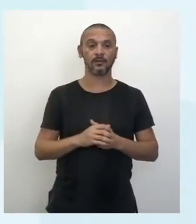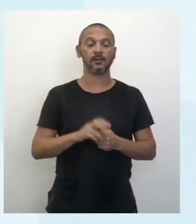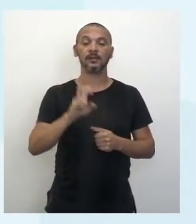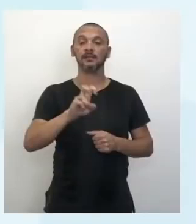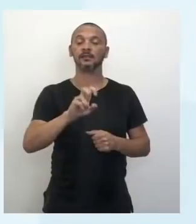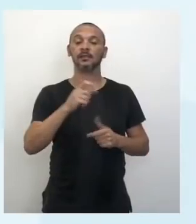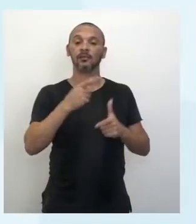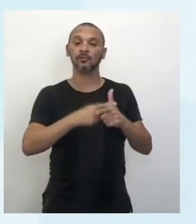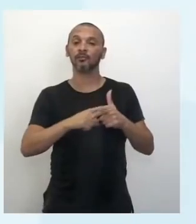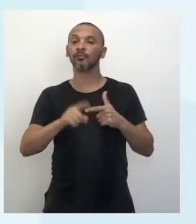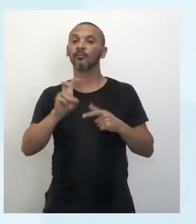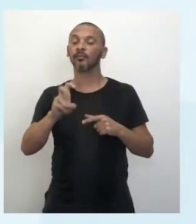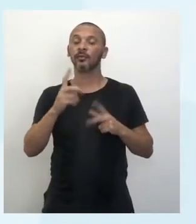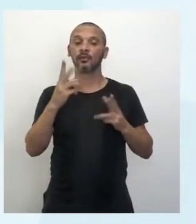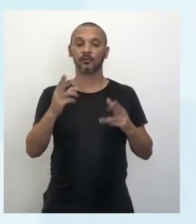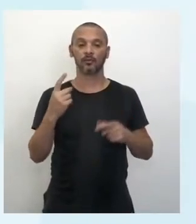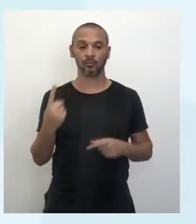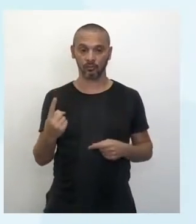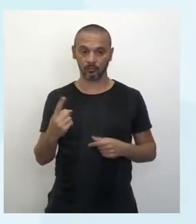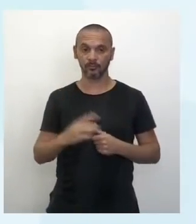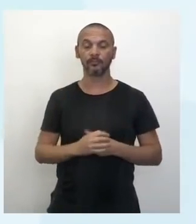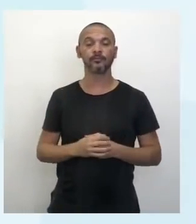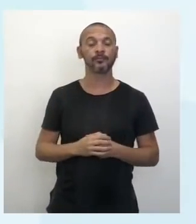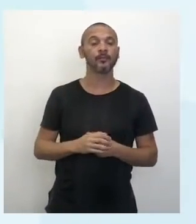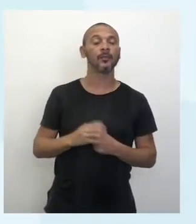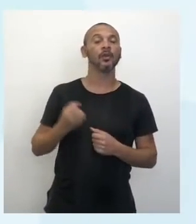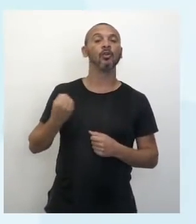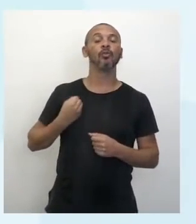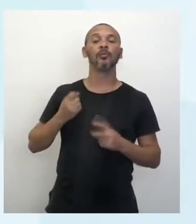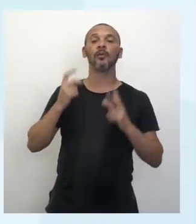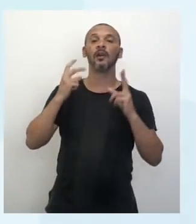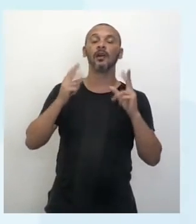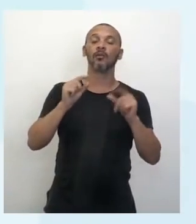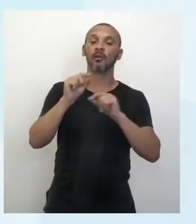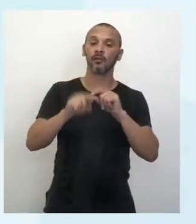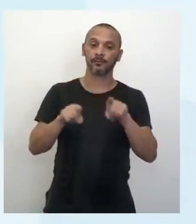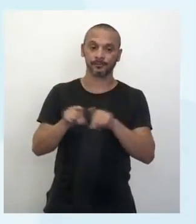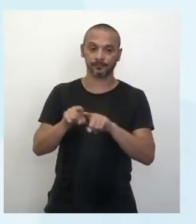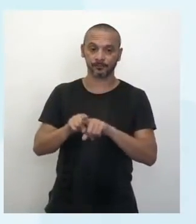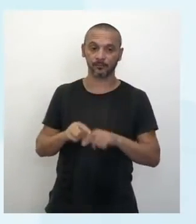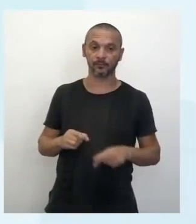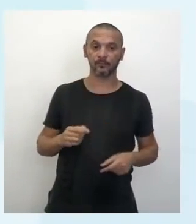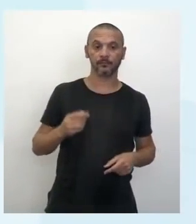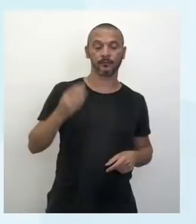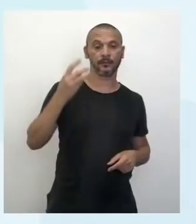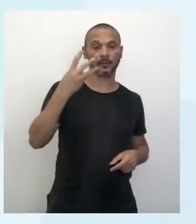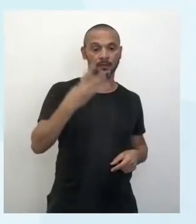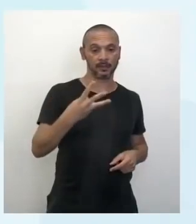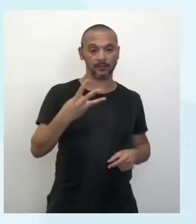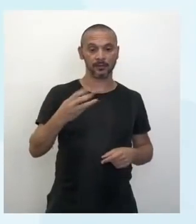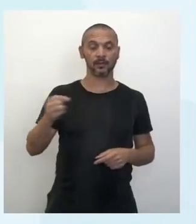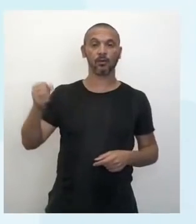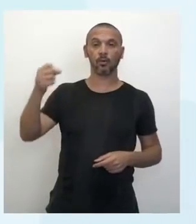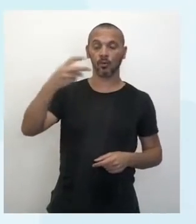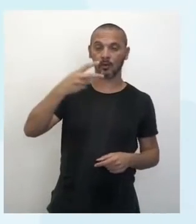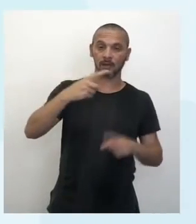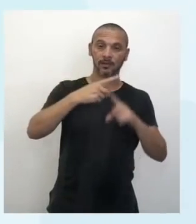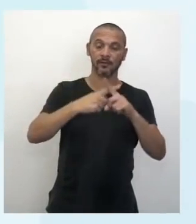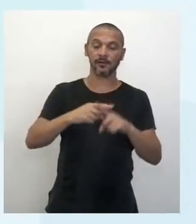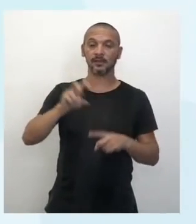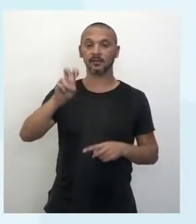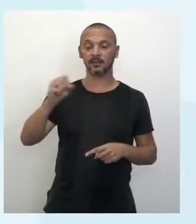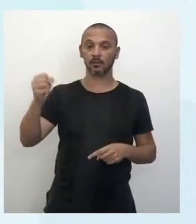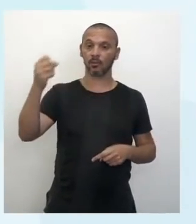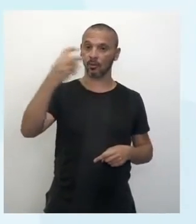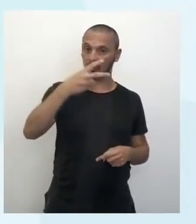divido por 5 de novo, que dá 1. Então, este número, na forma de potência, é assim, ó. 3 ao quadrado vezes 5